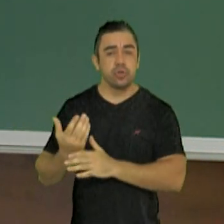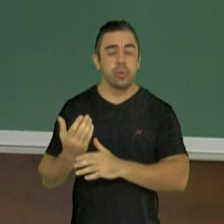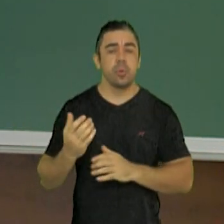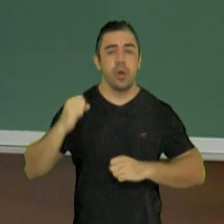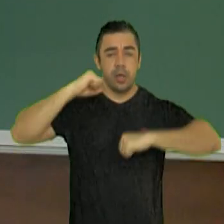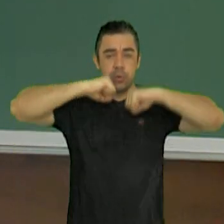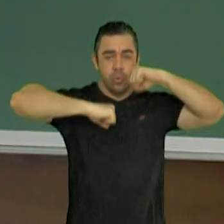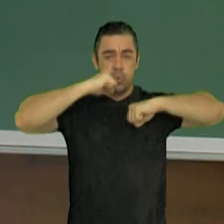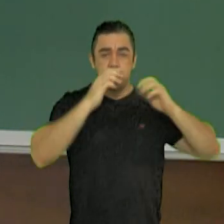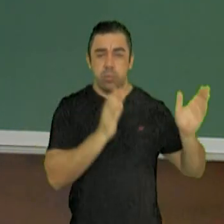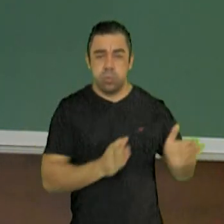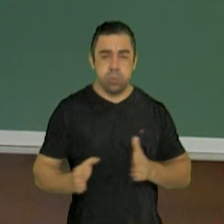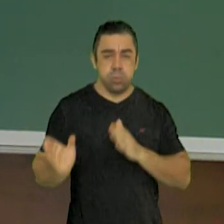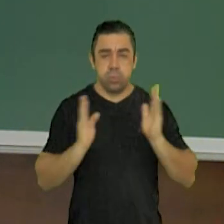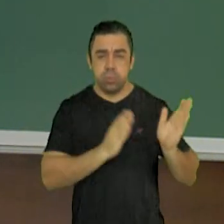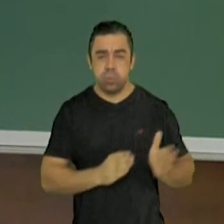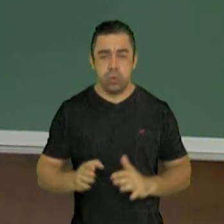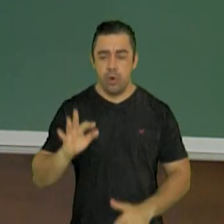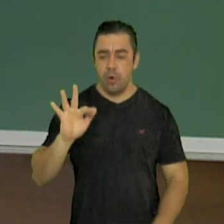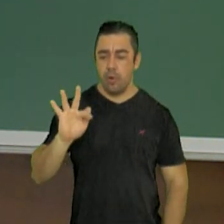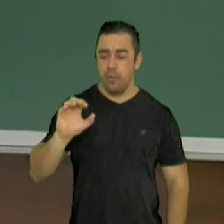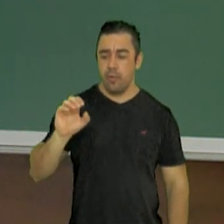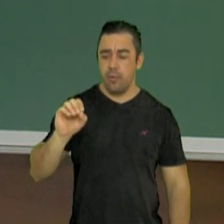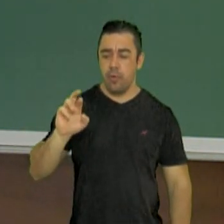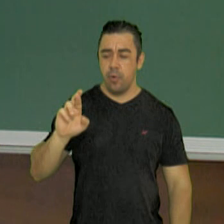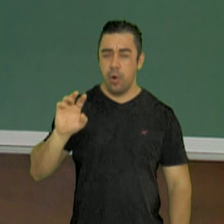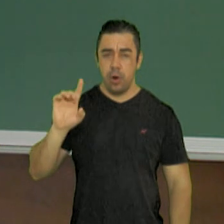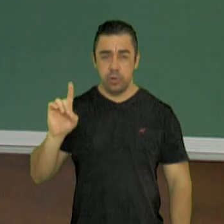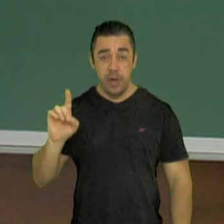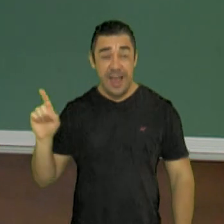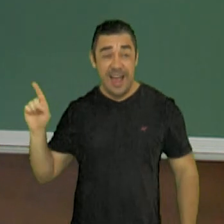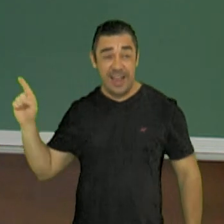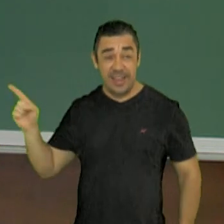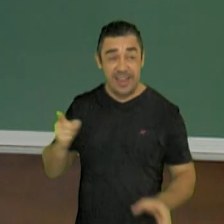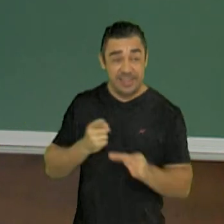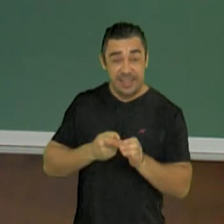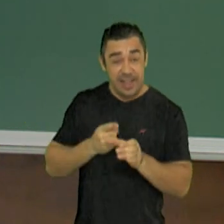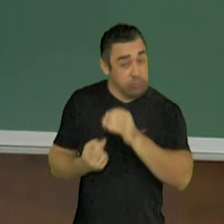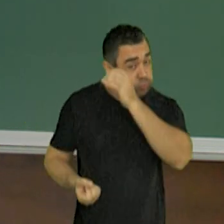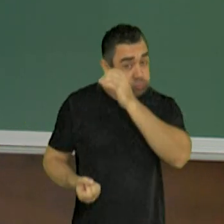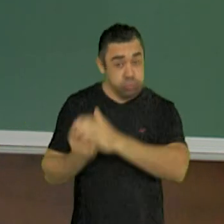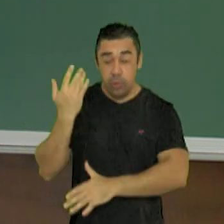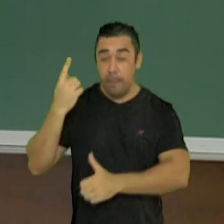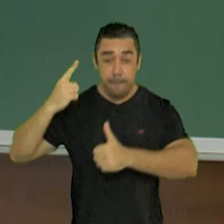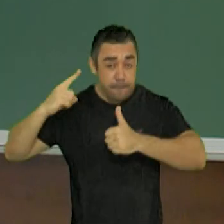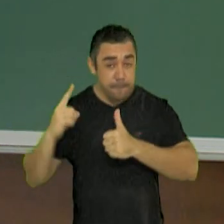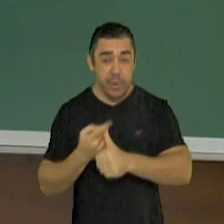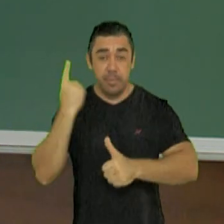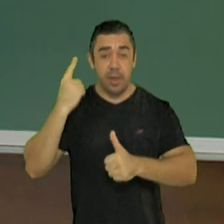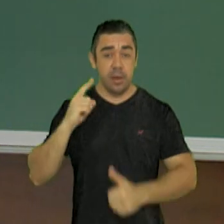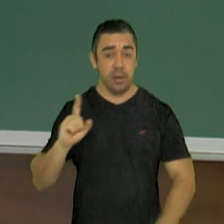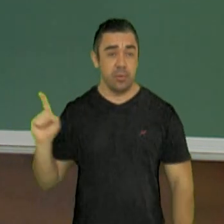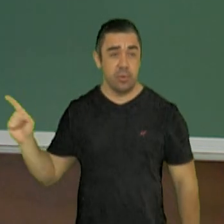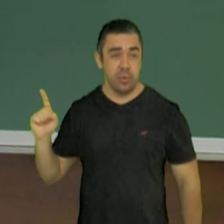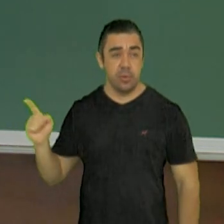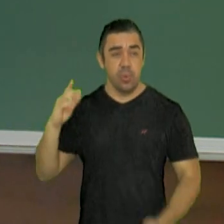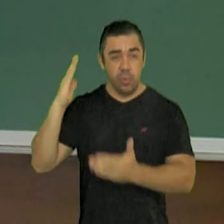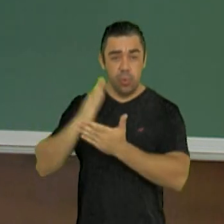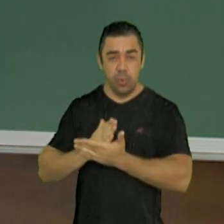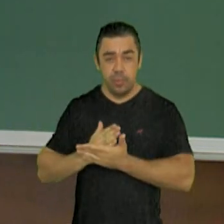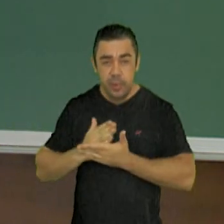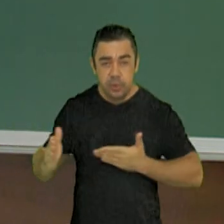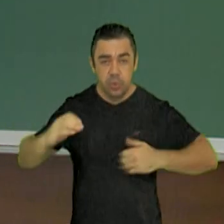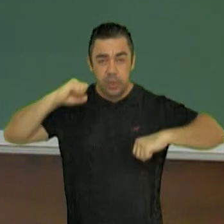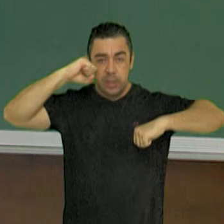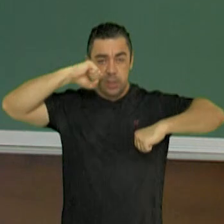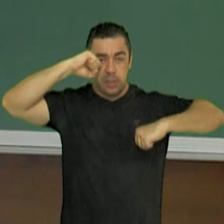temos a cidade de Coalbrookdale, que é o berço da Revolução Industrial, né? A primeira cidade a receber uma